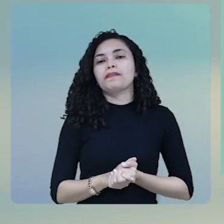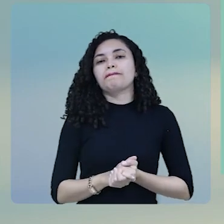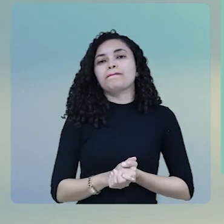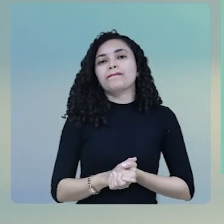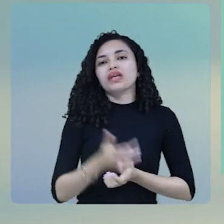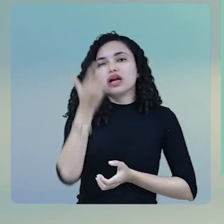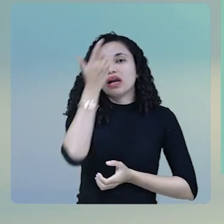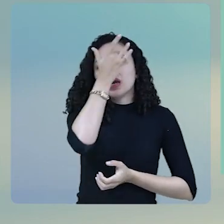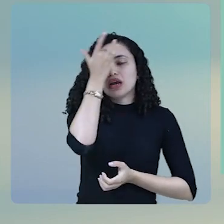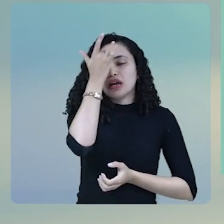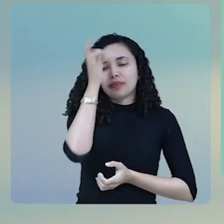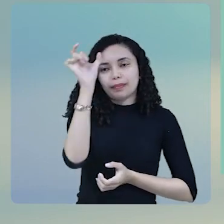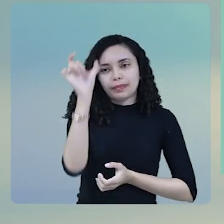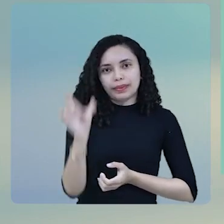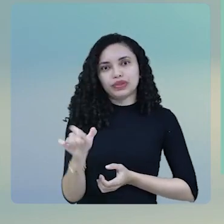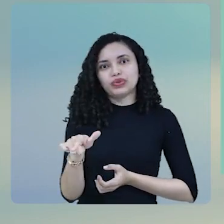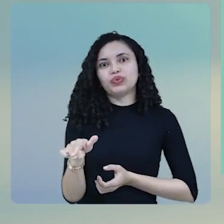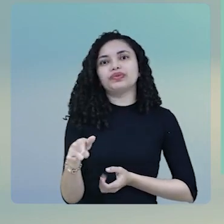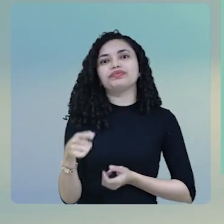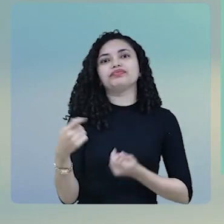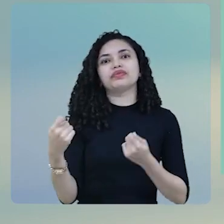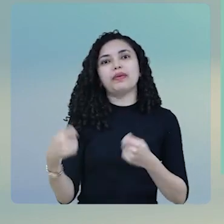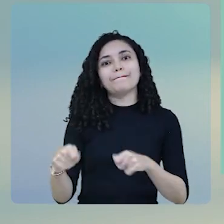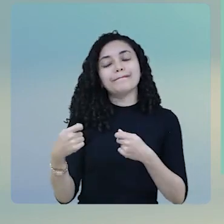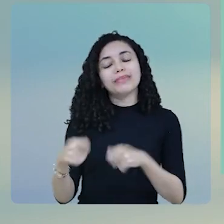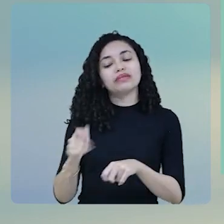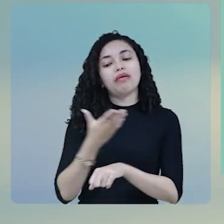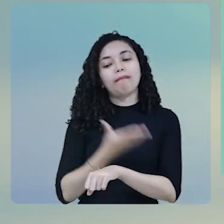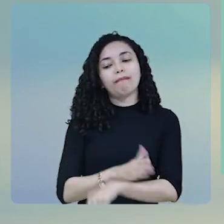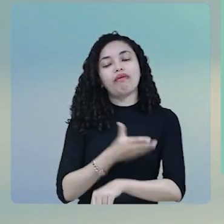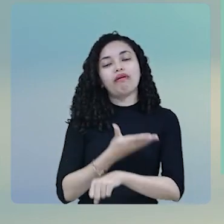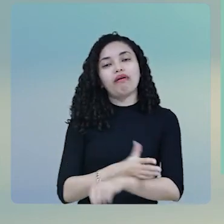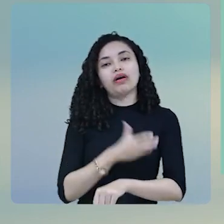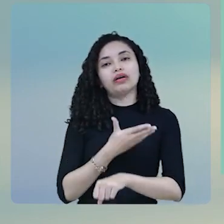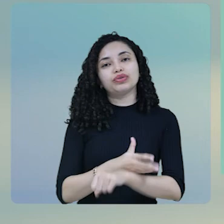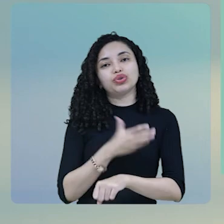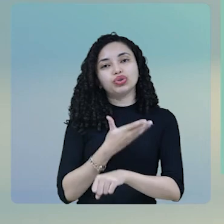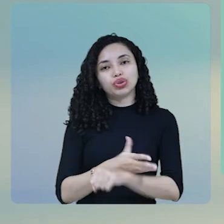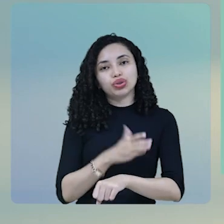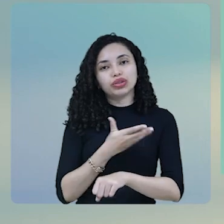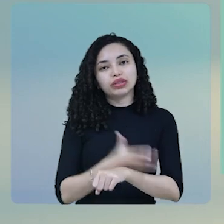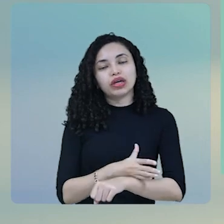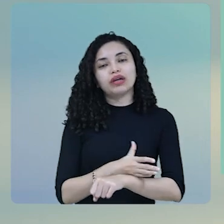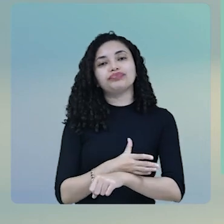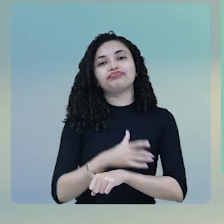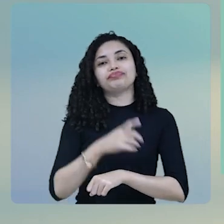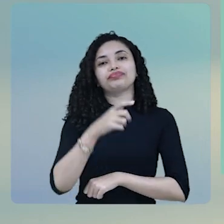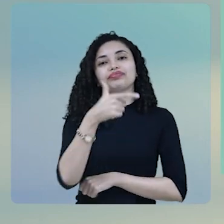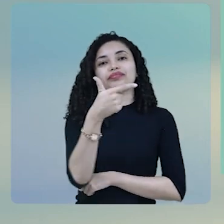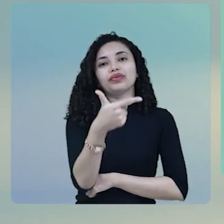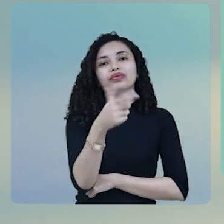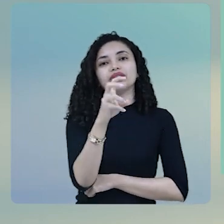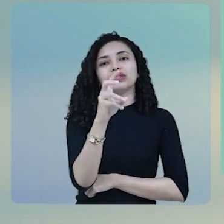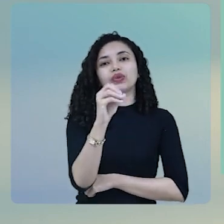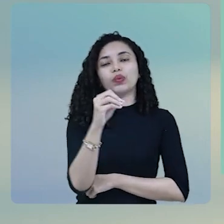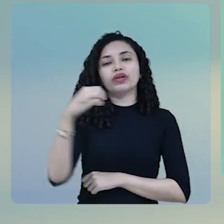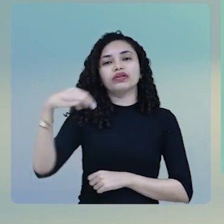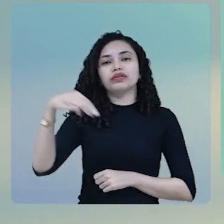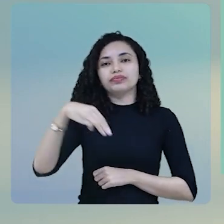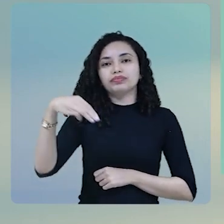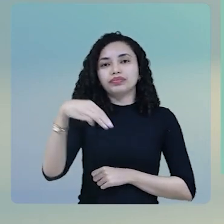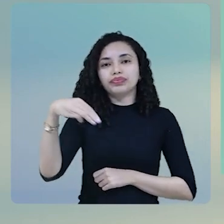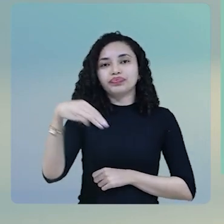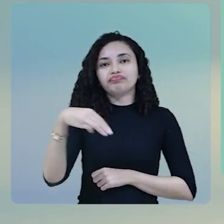Você sabia que um indivíduo, para deixar de ser sedentário, ele tem que praticar